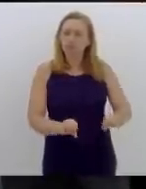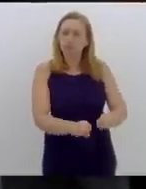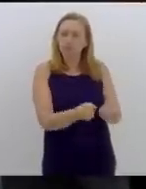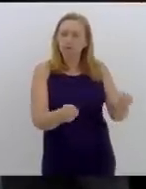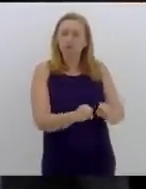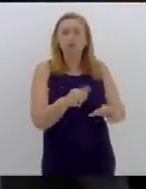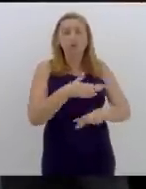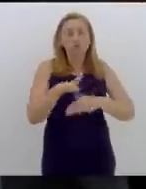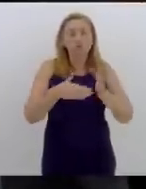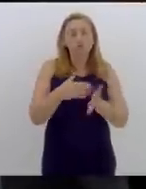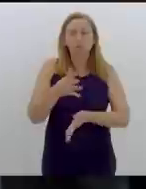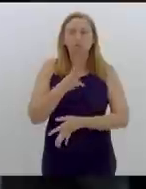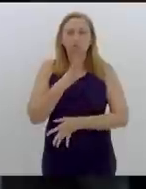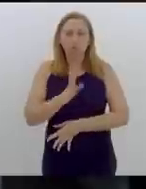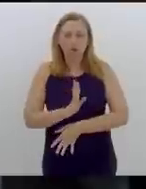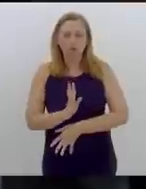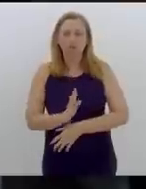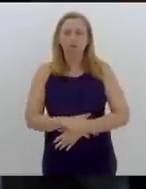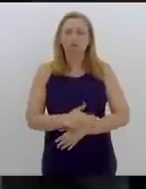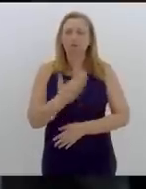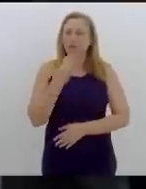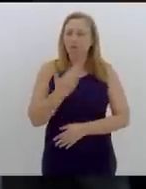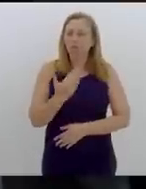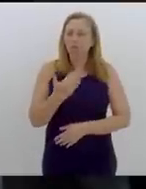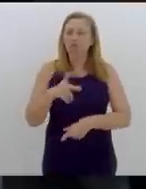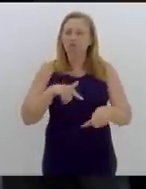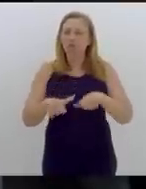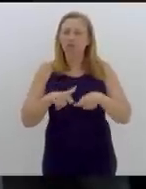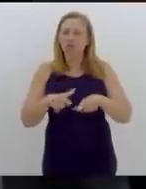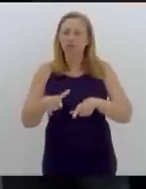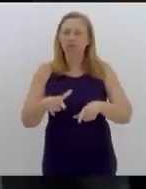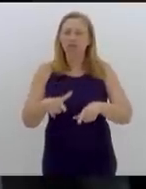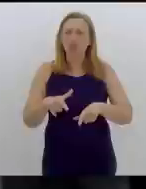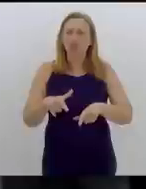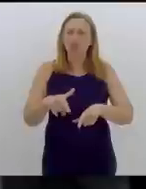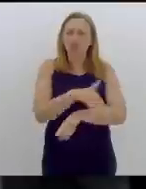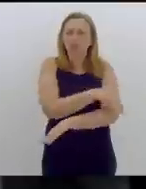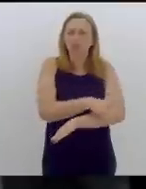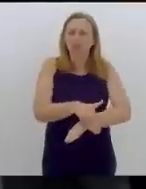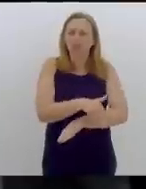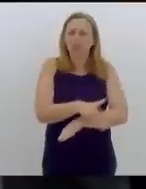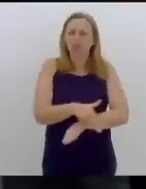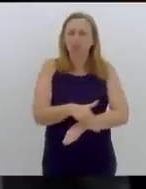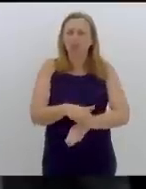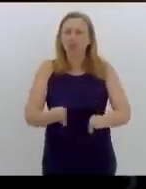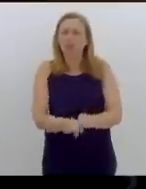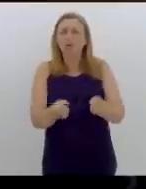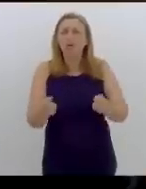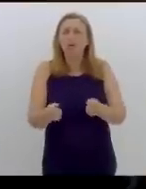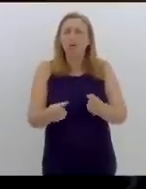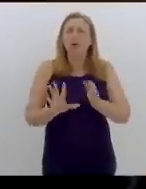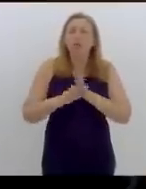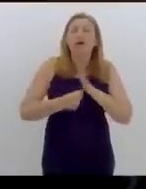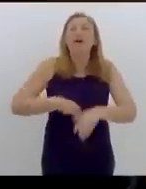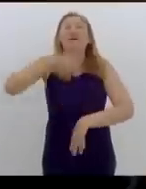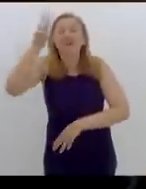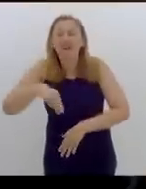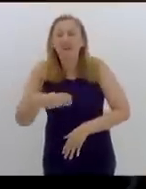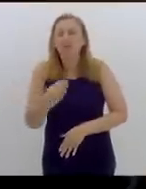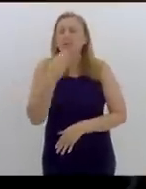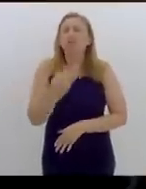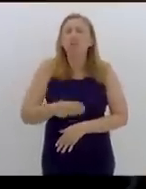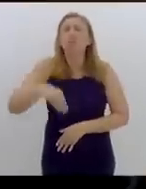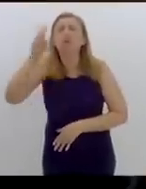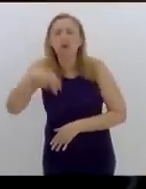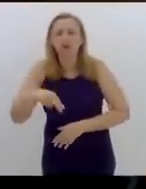todo mundo me conhece eu pedi para trabalhar no trânsito na Pavuna eu ia roubar quem eu ia pedir quem conheço todo mundo